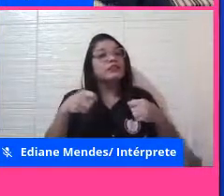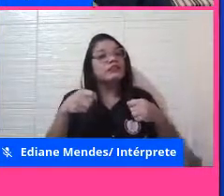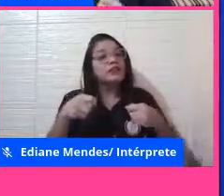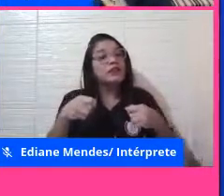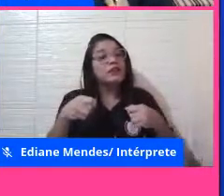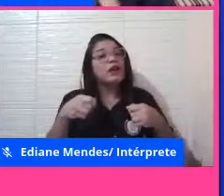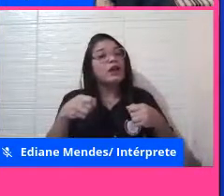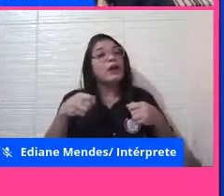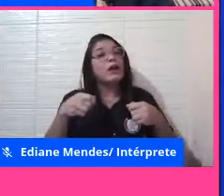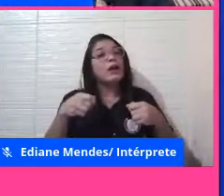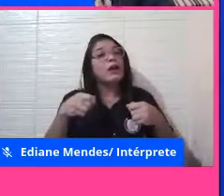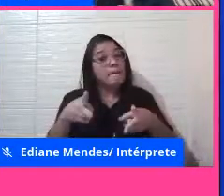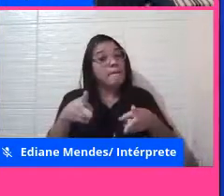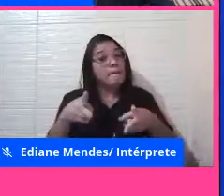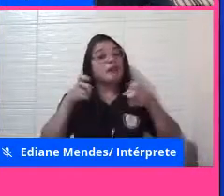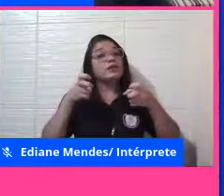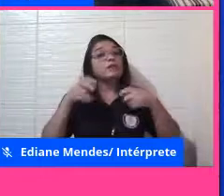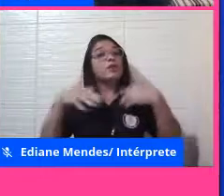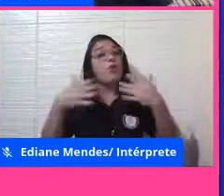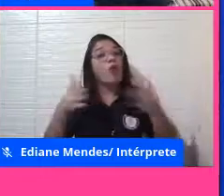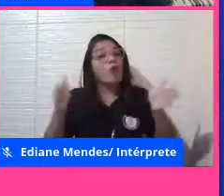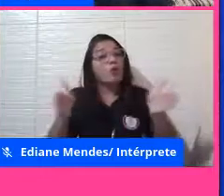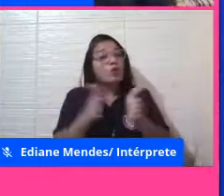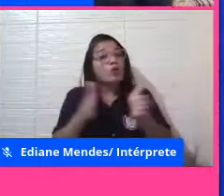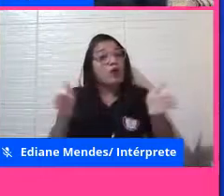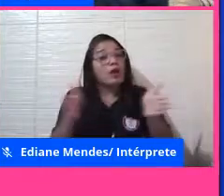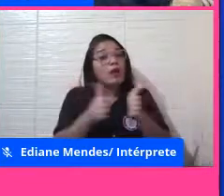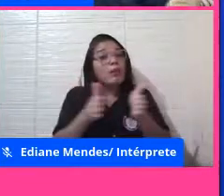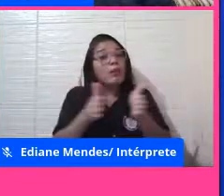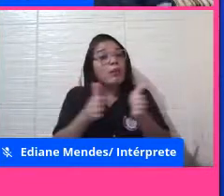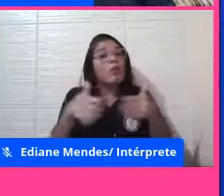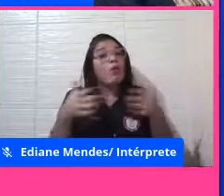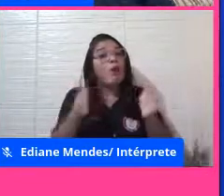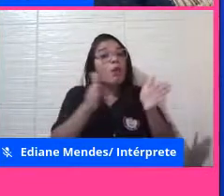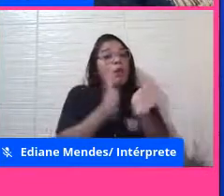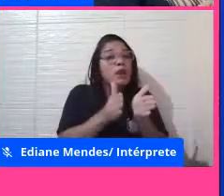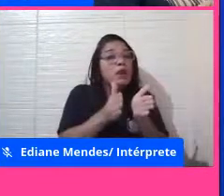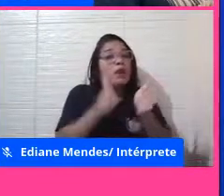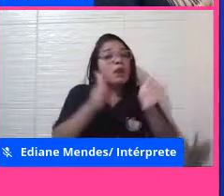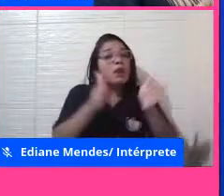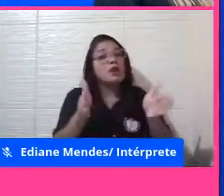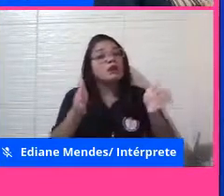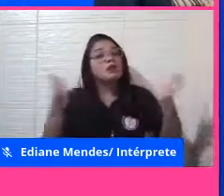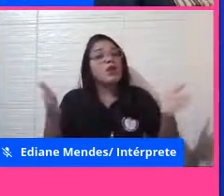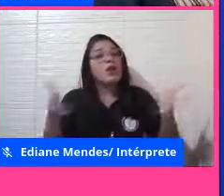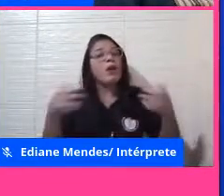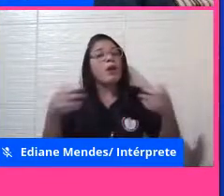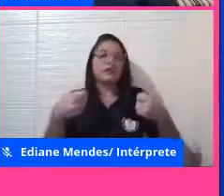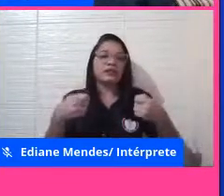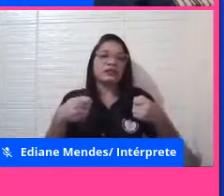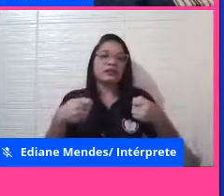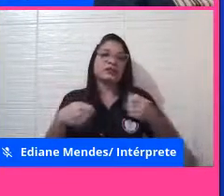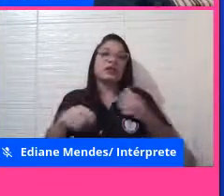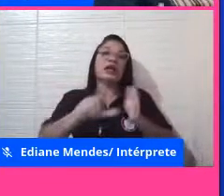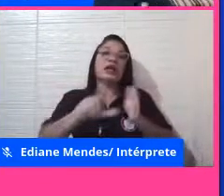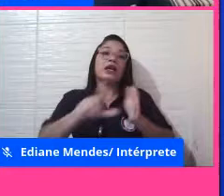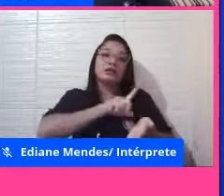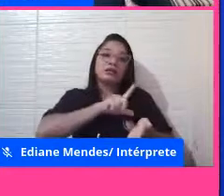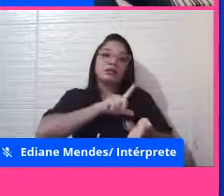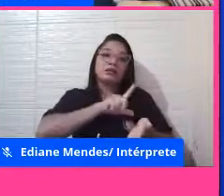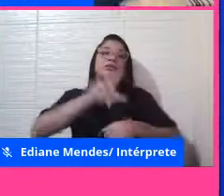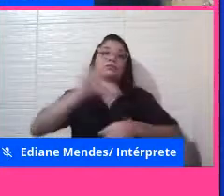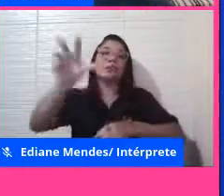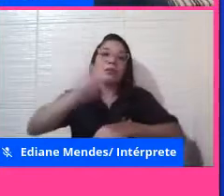E como é que a gente sabe? Ou você vai lá e treina uma régua e mede a tua impressora, o tamanho da tua